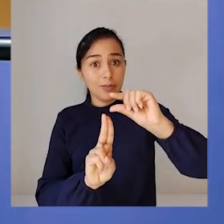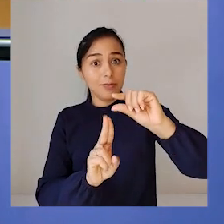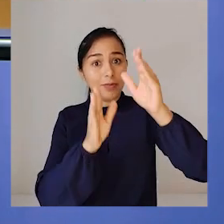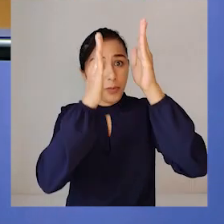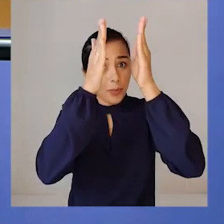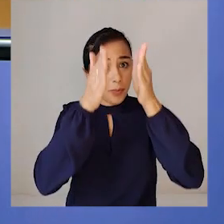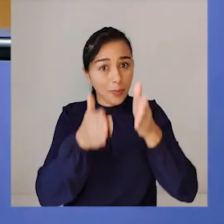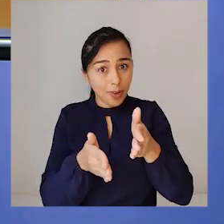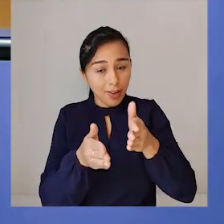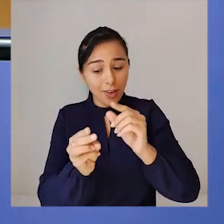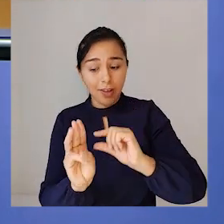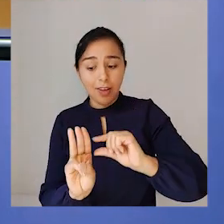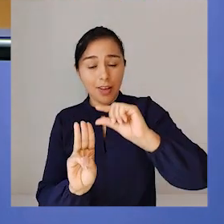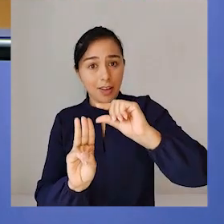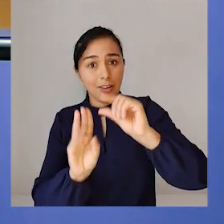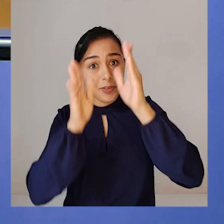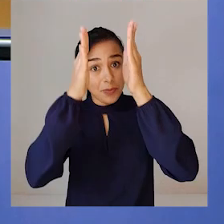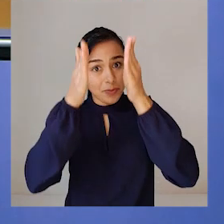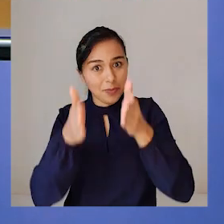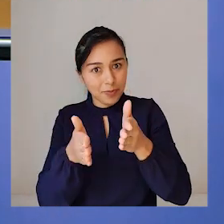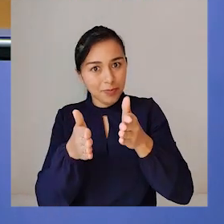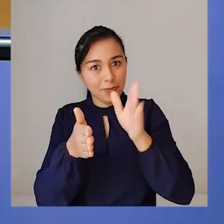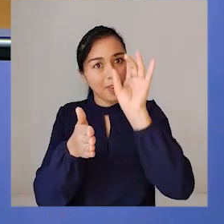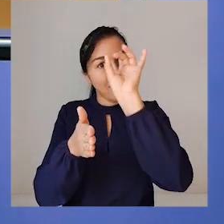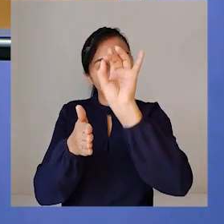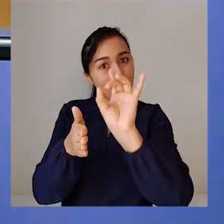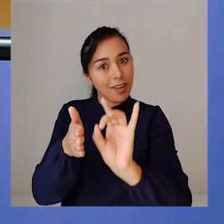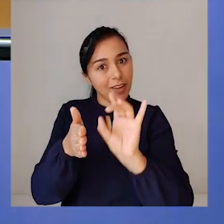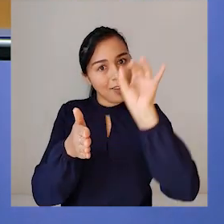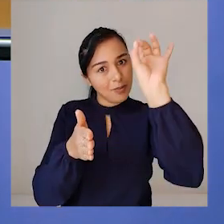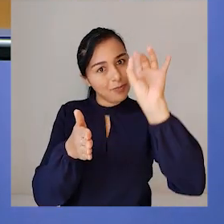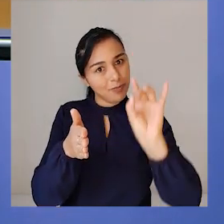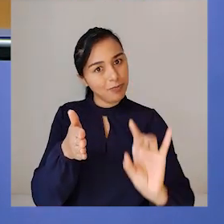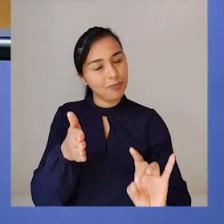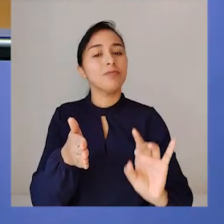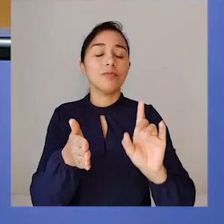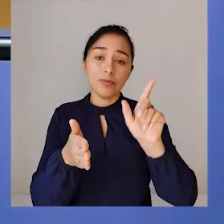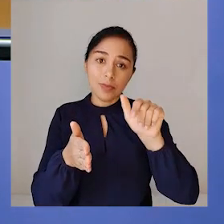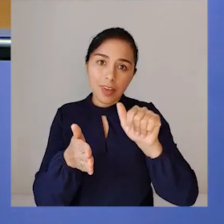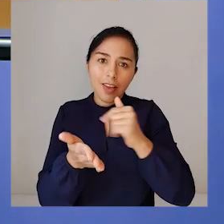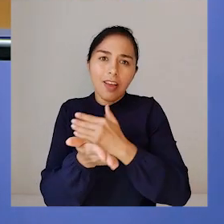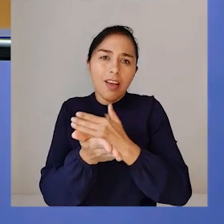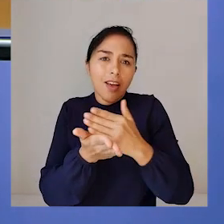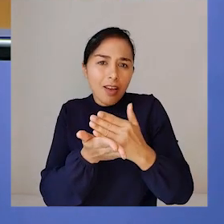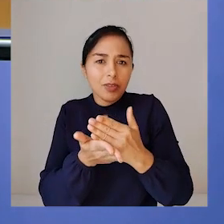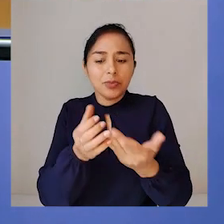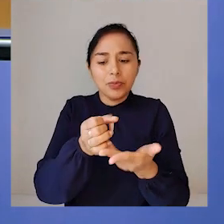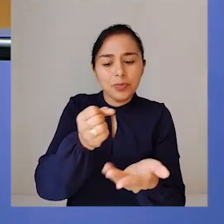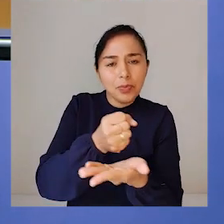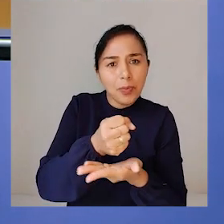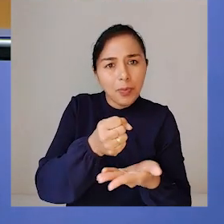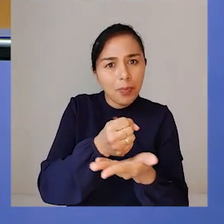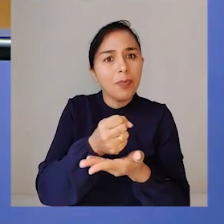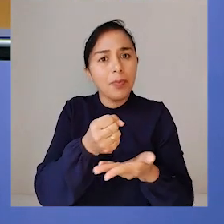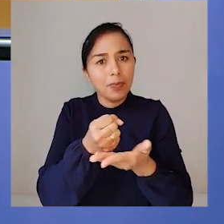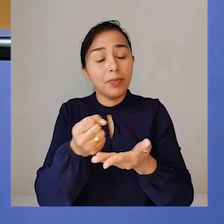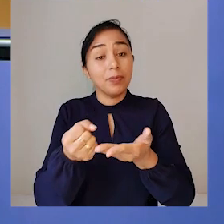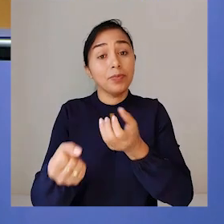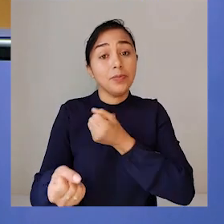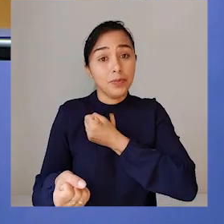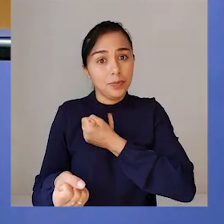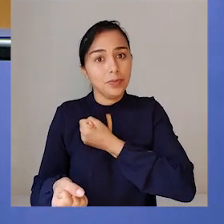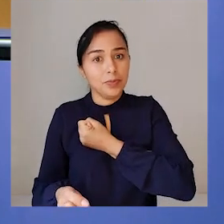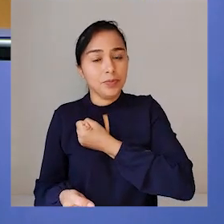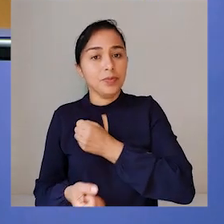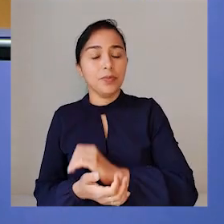centena. Isso acontece por conta desse princípio do sistema de numeração decimal. Eu não posso